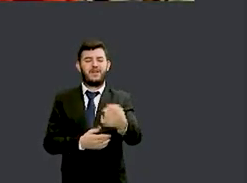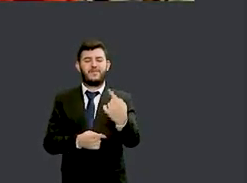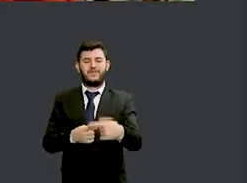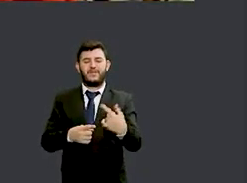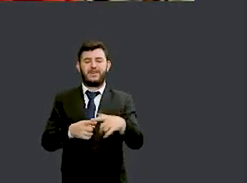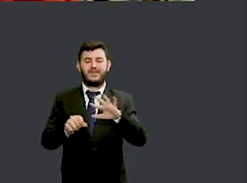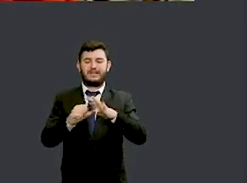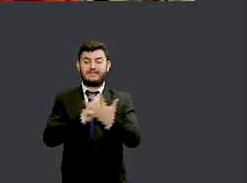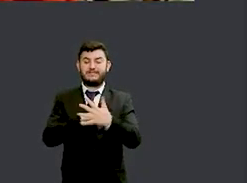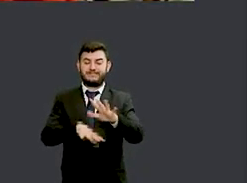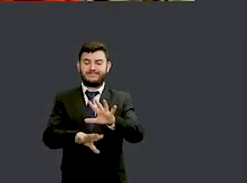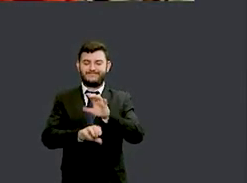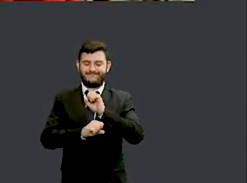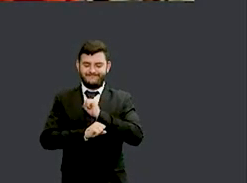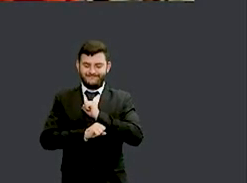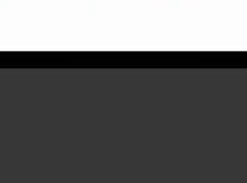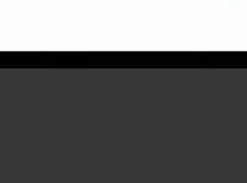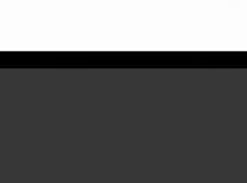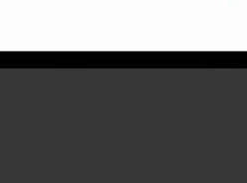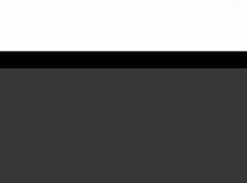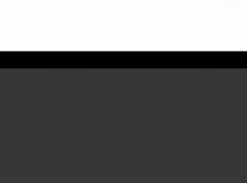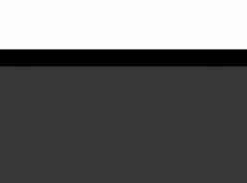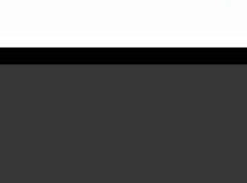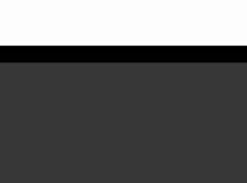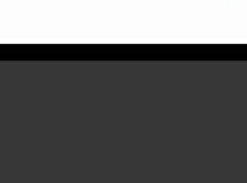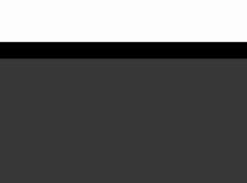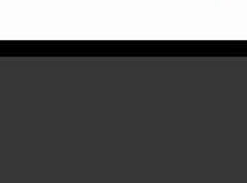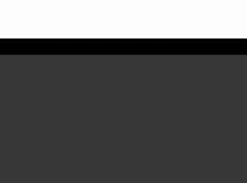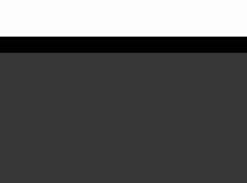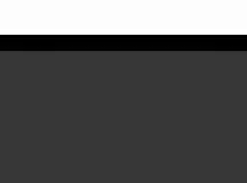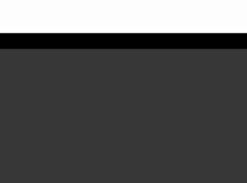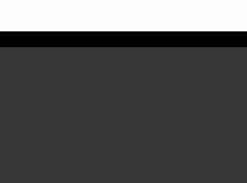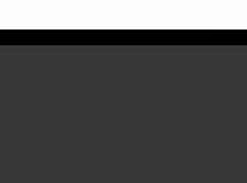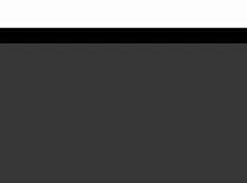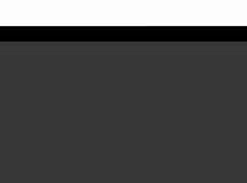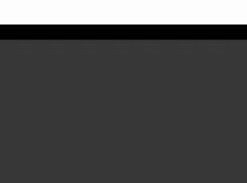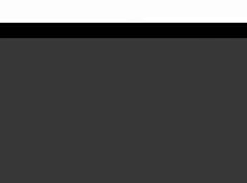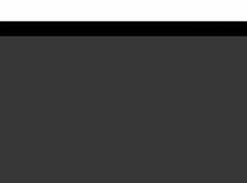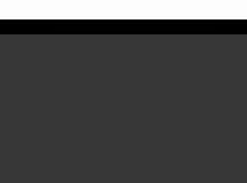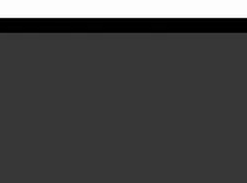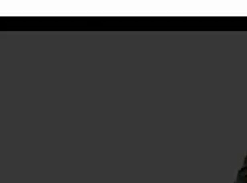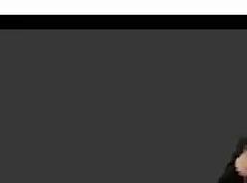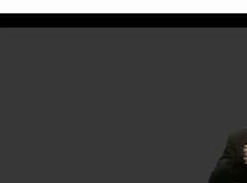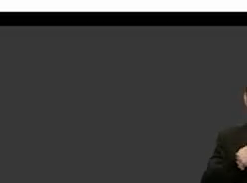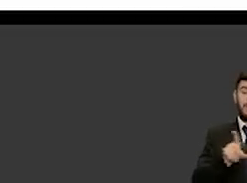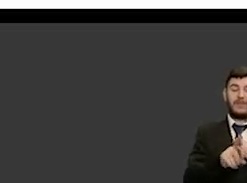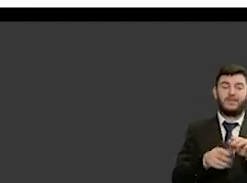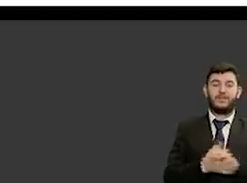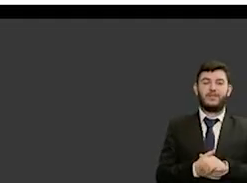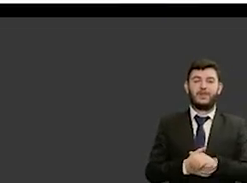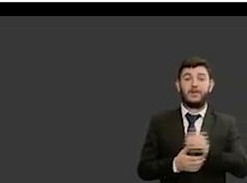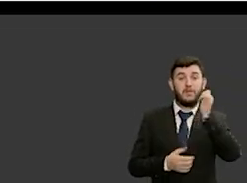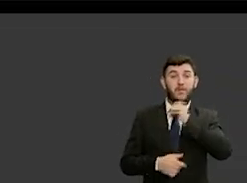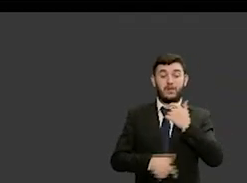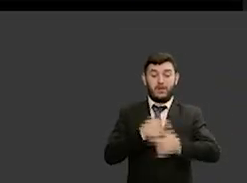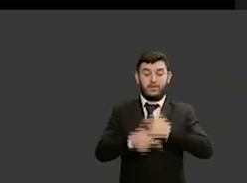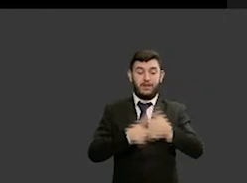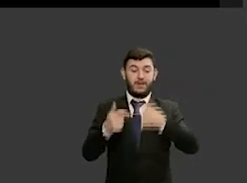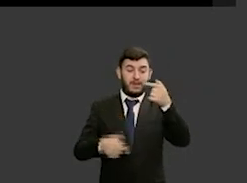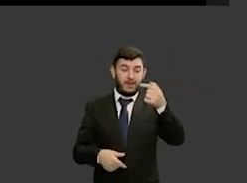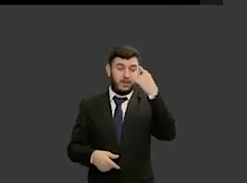trabalho, os números também impressionam. As mulheres trabalham 7 horas e meia a mais do que os homens,